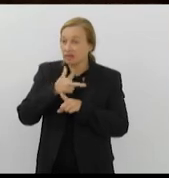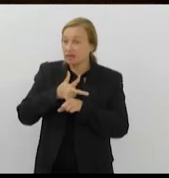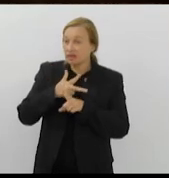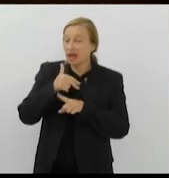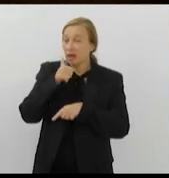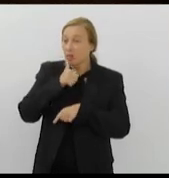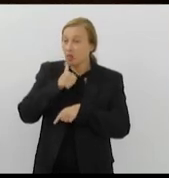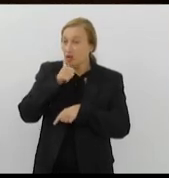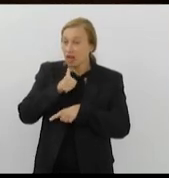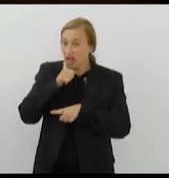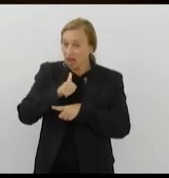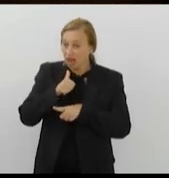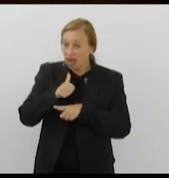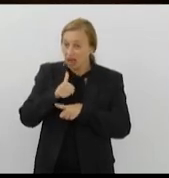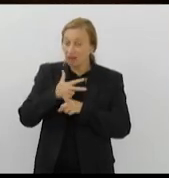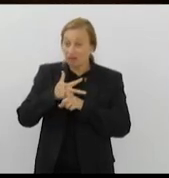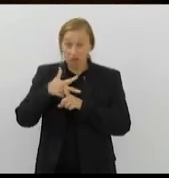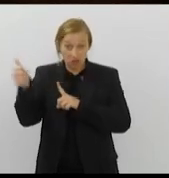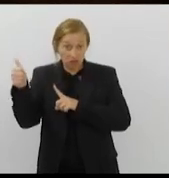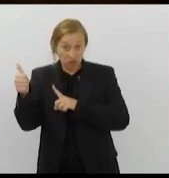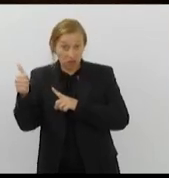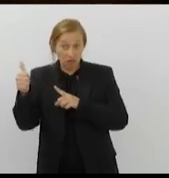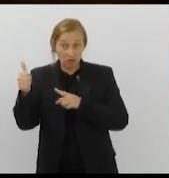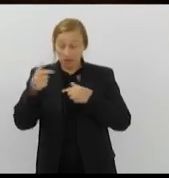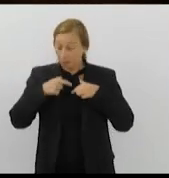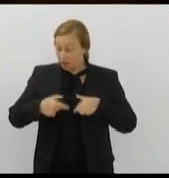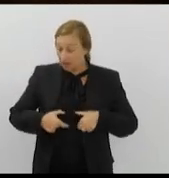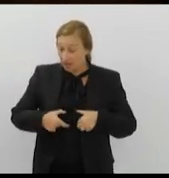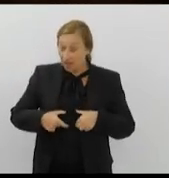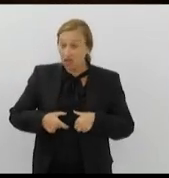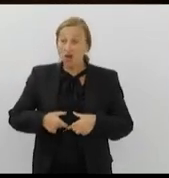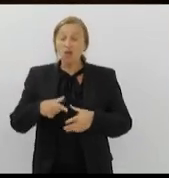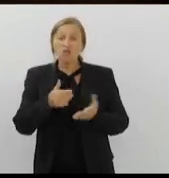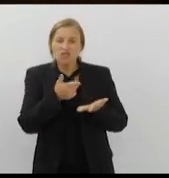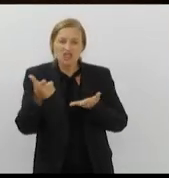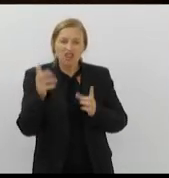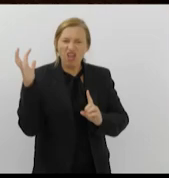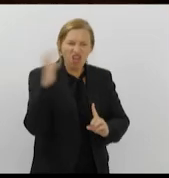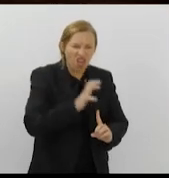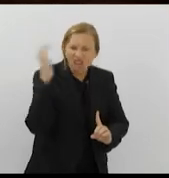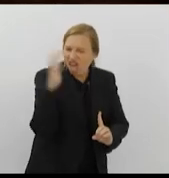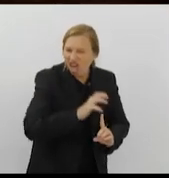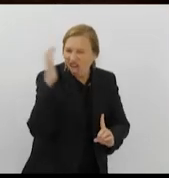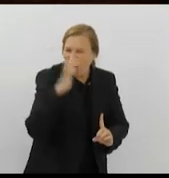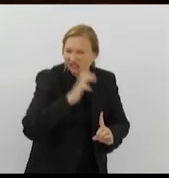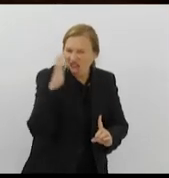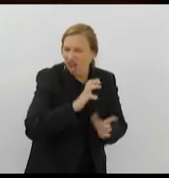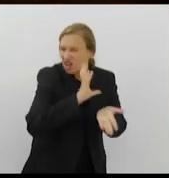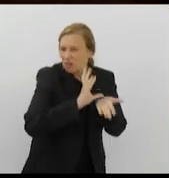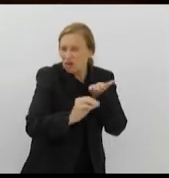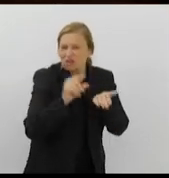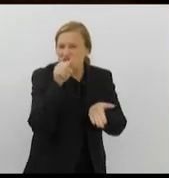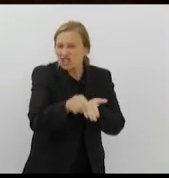e medalhista olímpica. Vocês tentam impor pautas que vocês